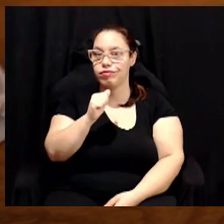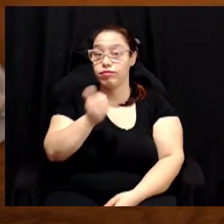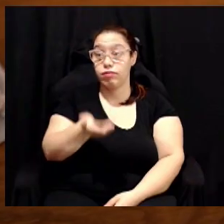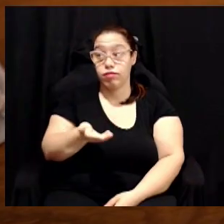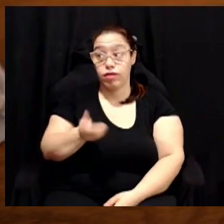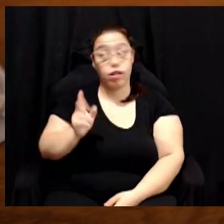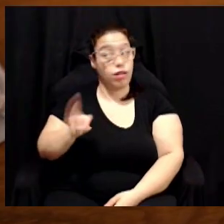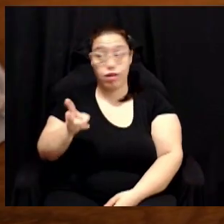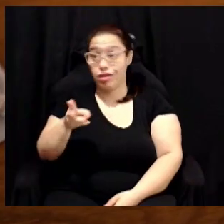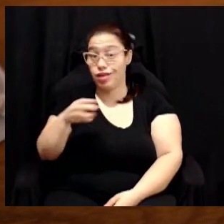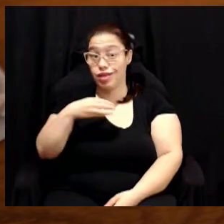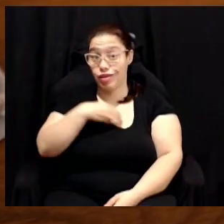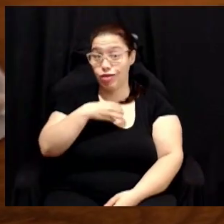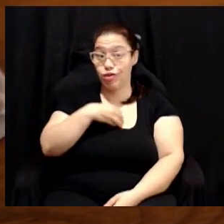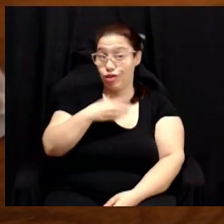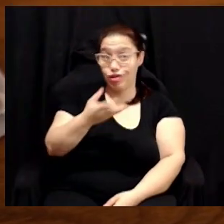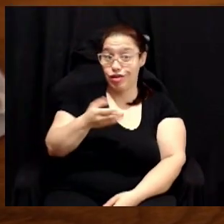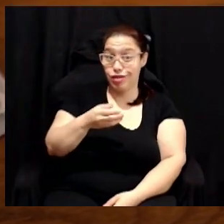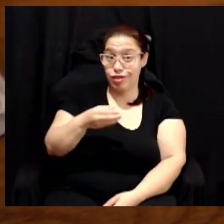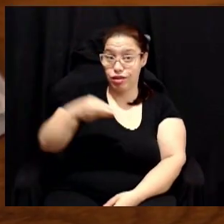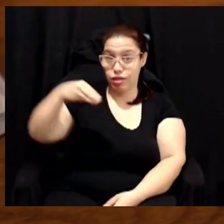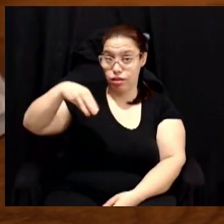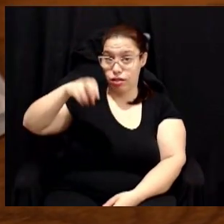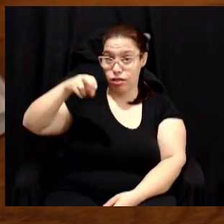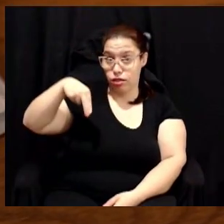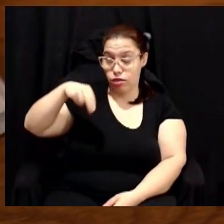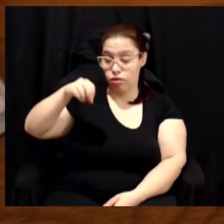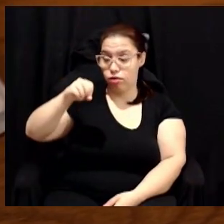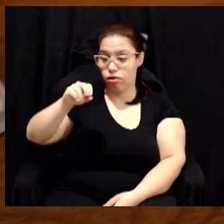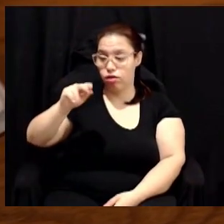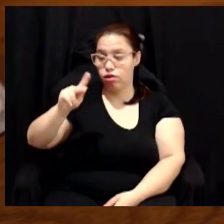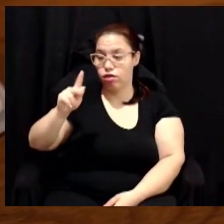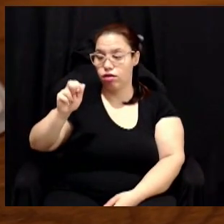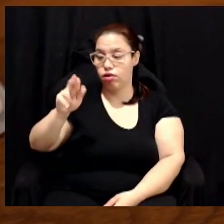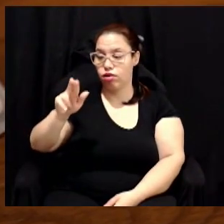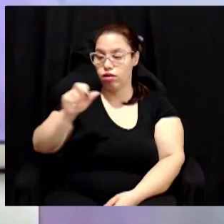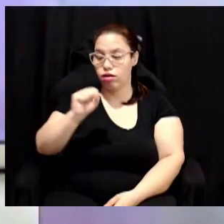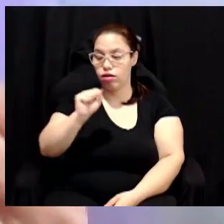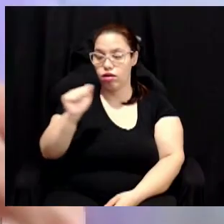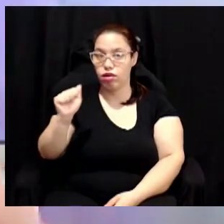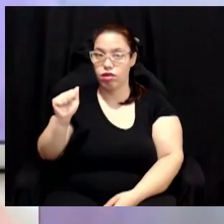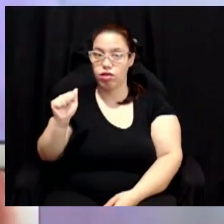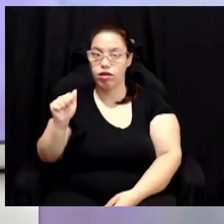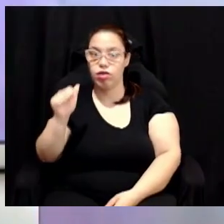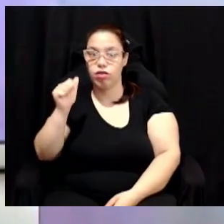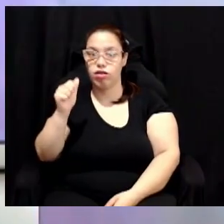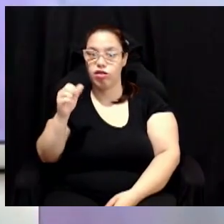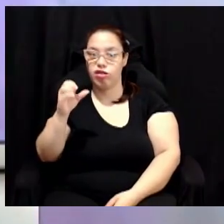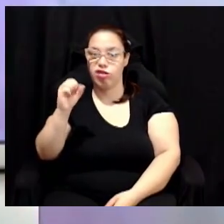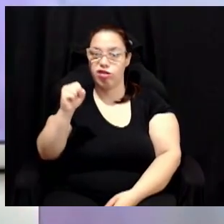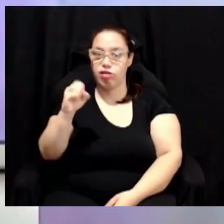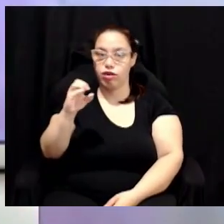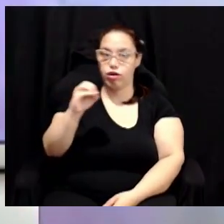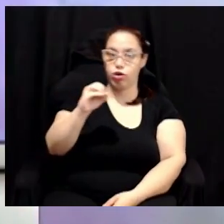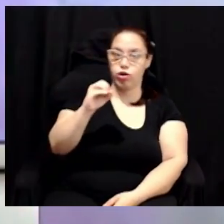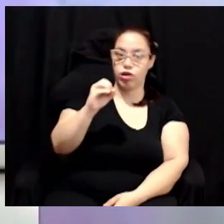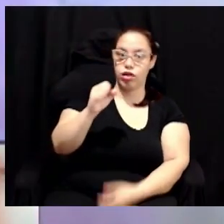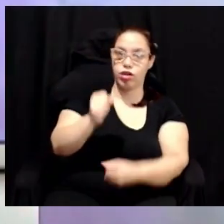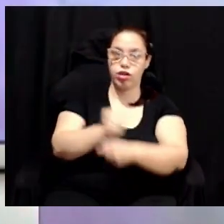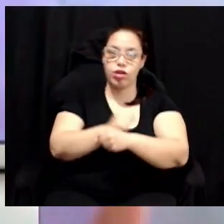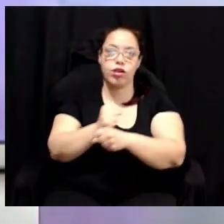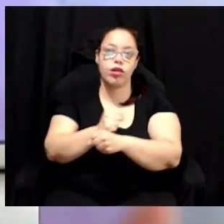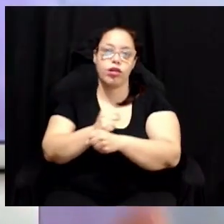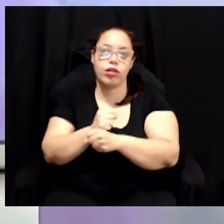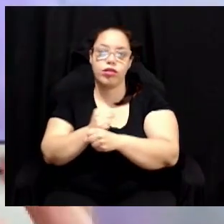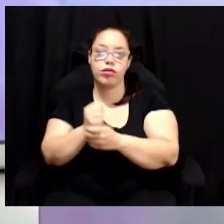vai continuar na menopausa para o resto da sua vida. E a expectativa de vida da mulher no Brasil hoje é de 80 anos. Então, imagina, a